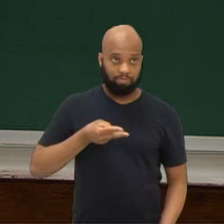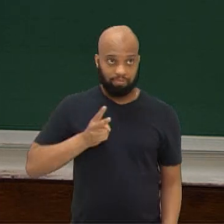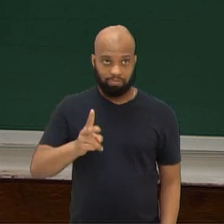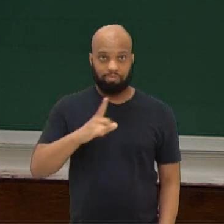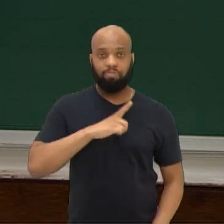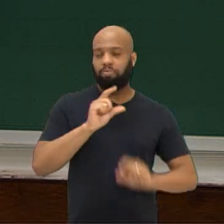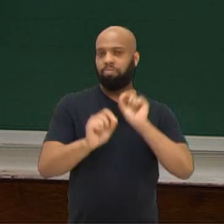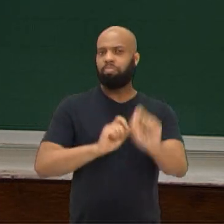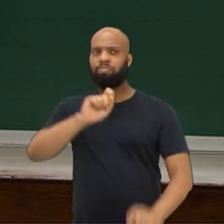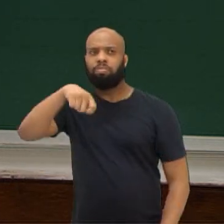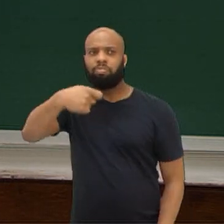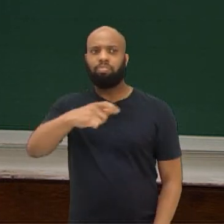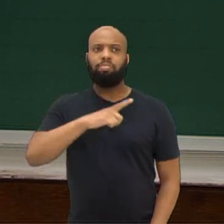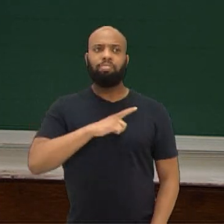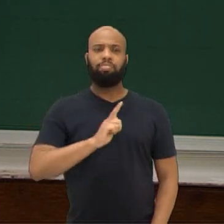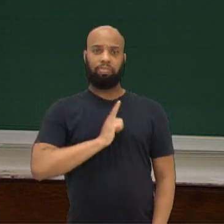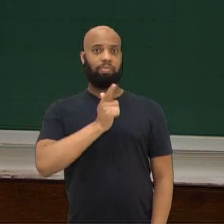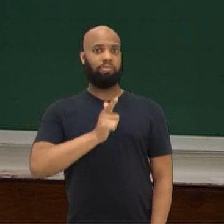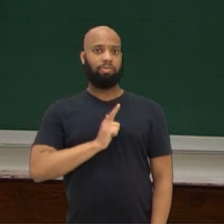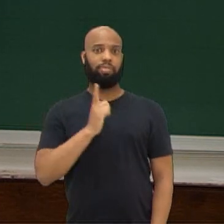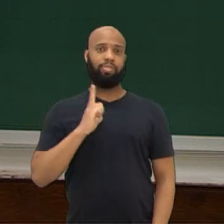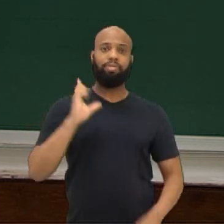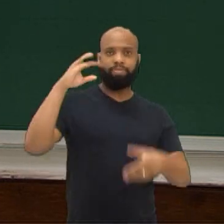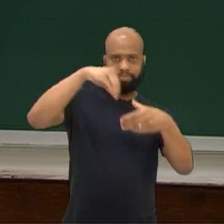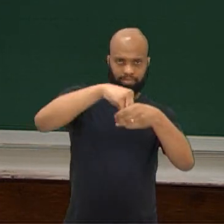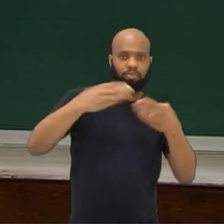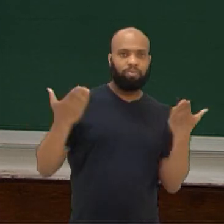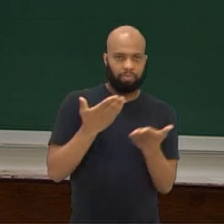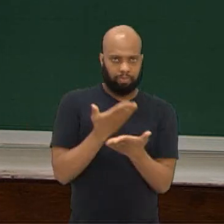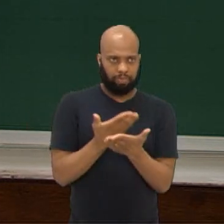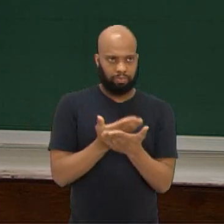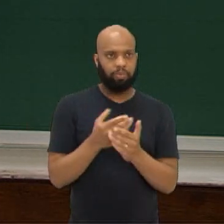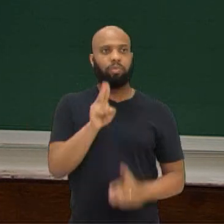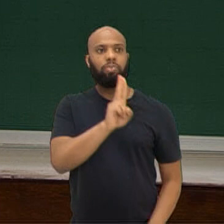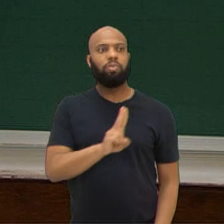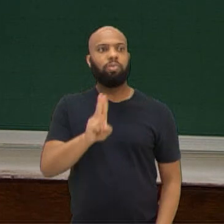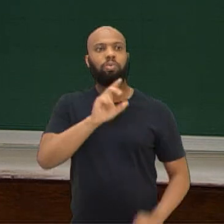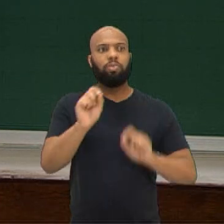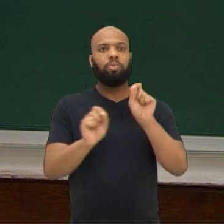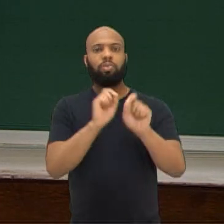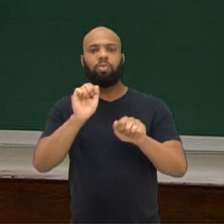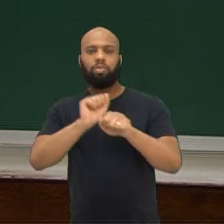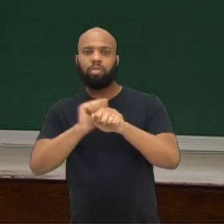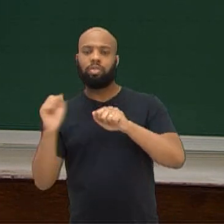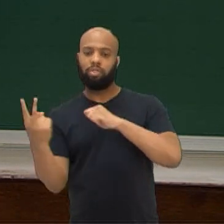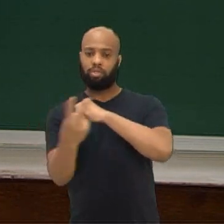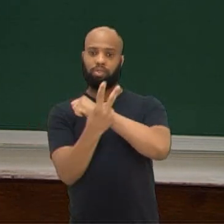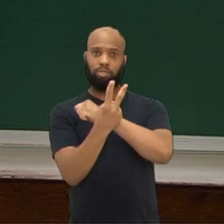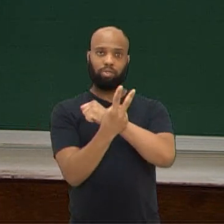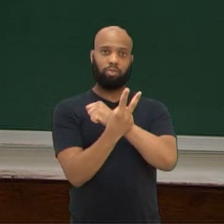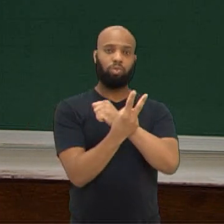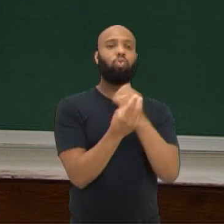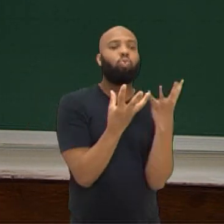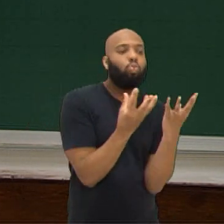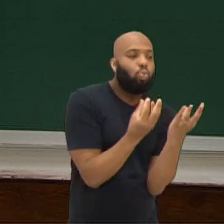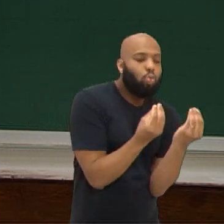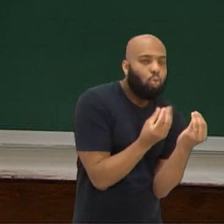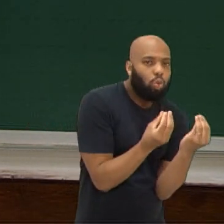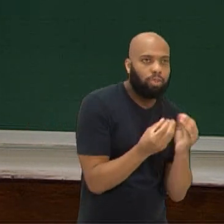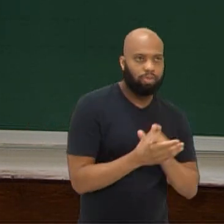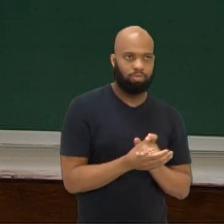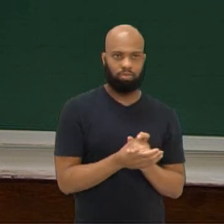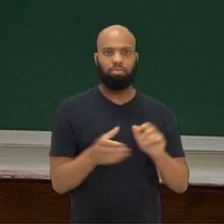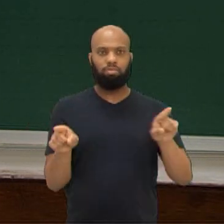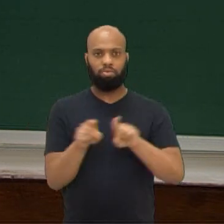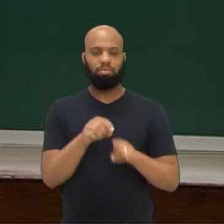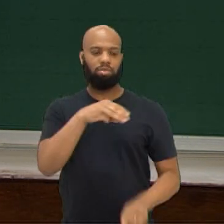para tratar de los elementos gramaticales de la clase. El uso de los adverbios muy y mucho. El adverbio